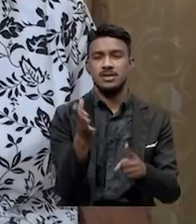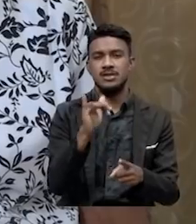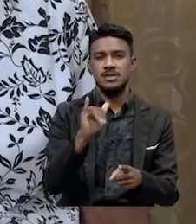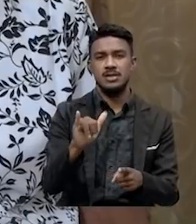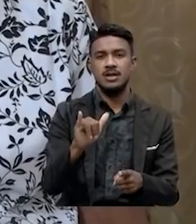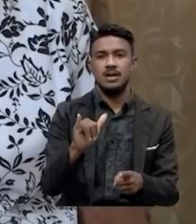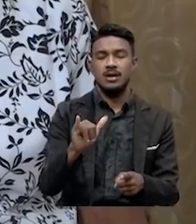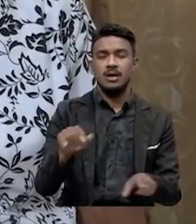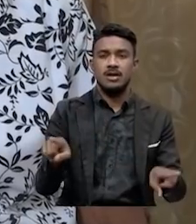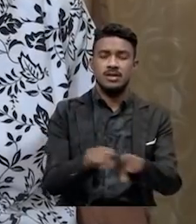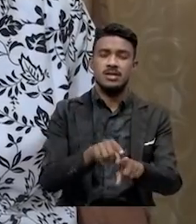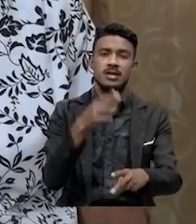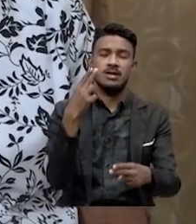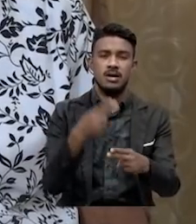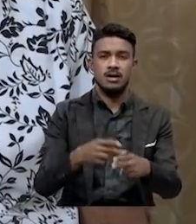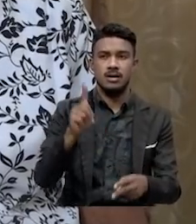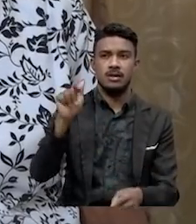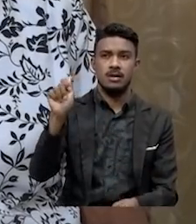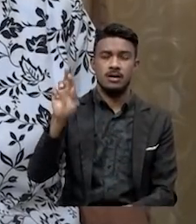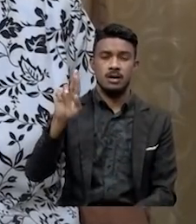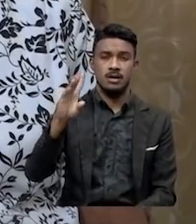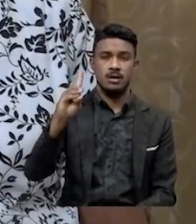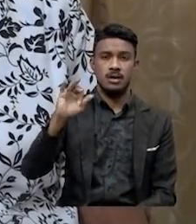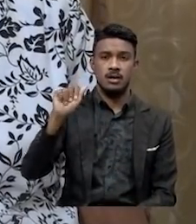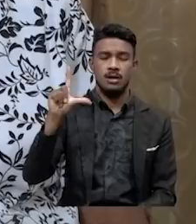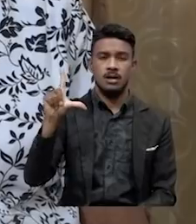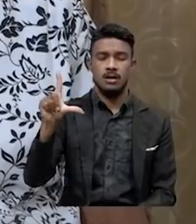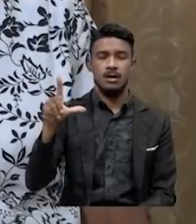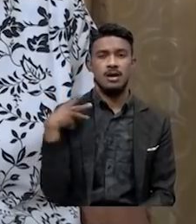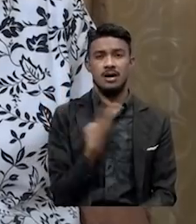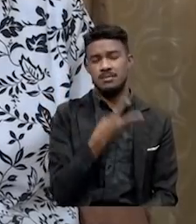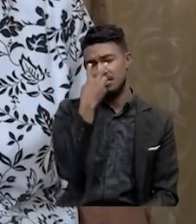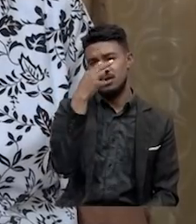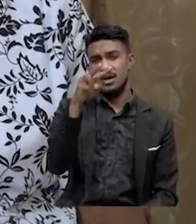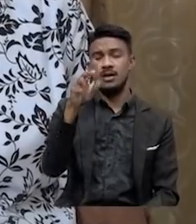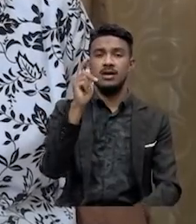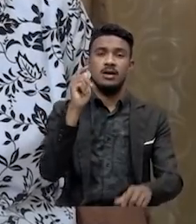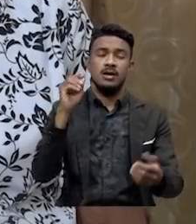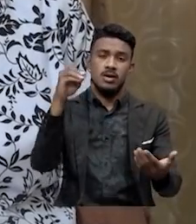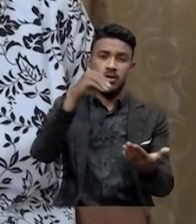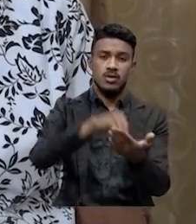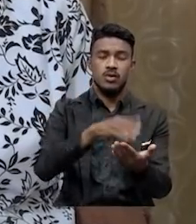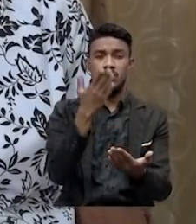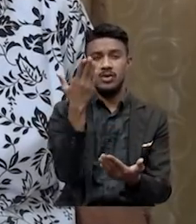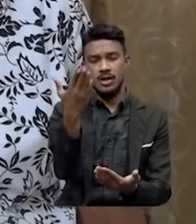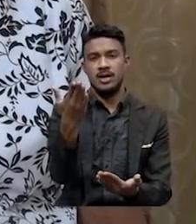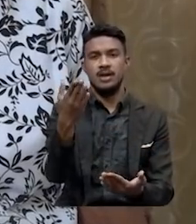para nomeado para cardeal a me acompanha to ninia